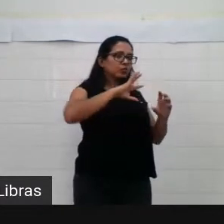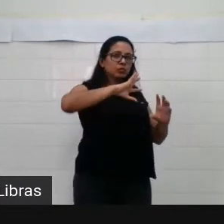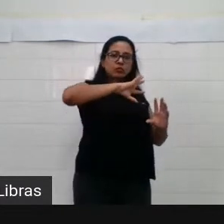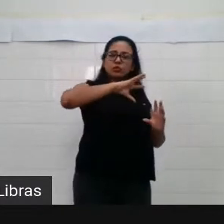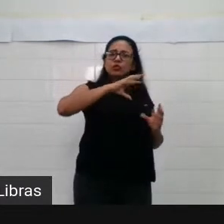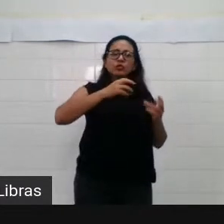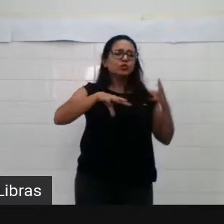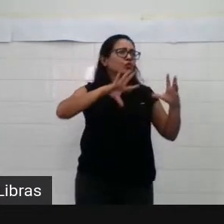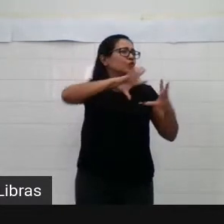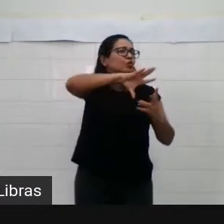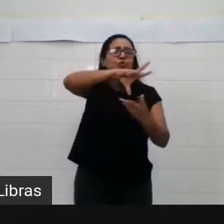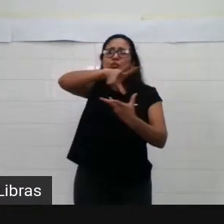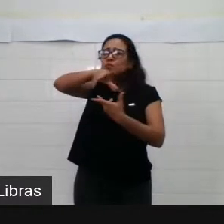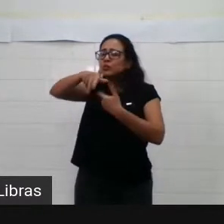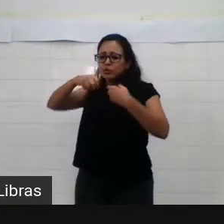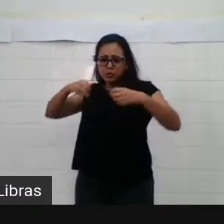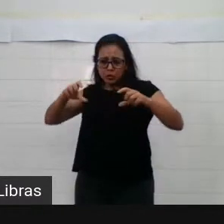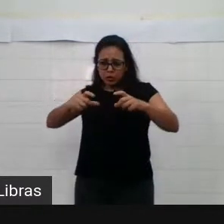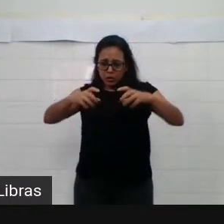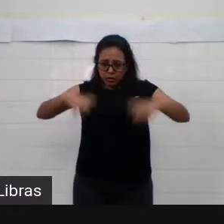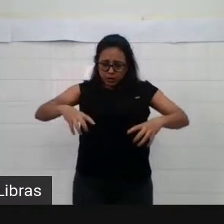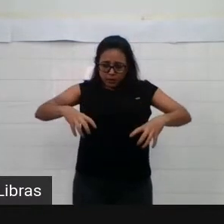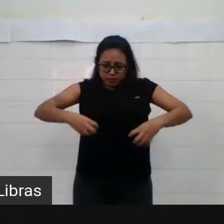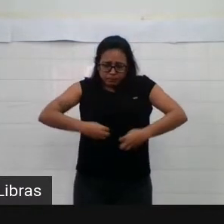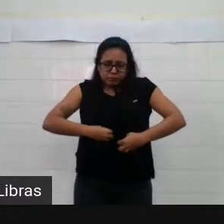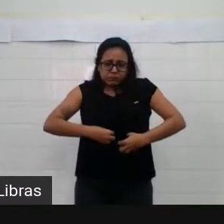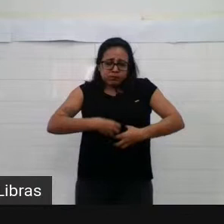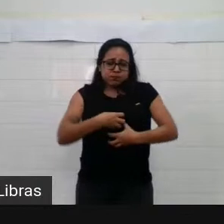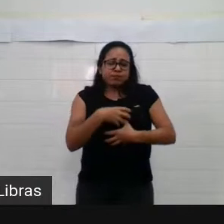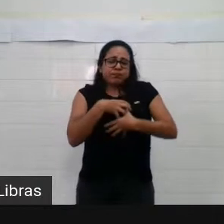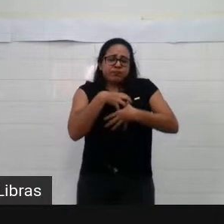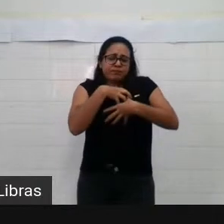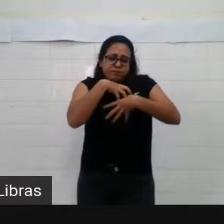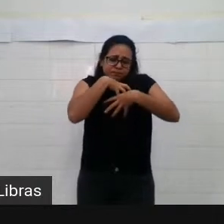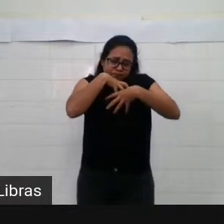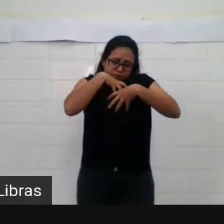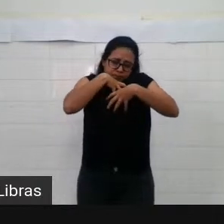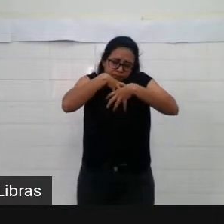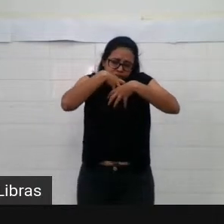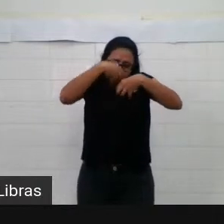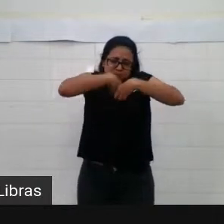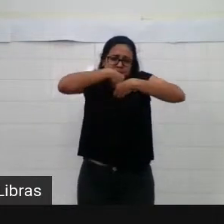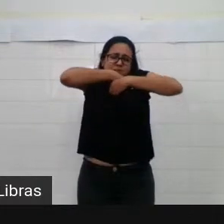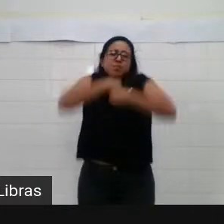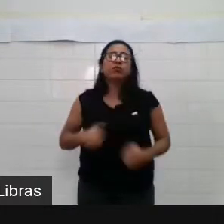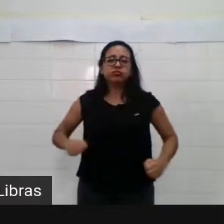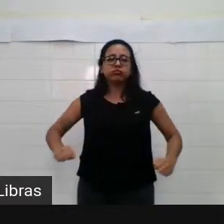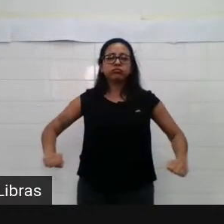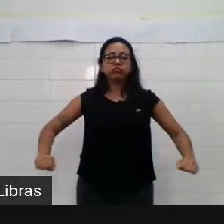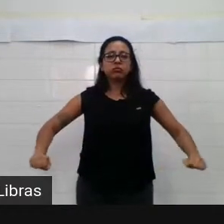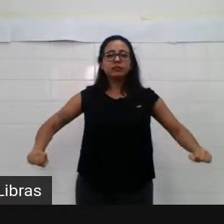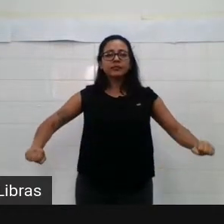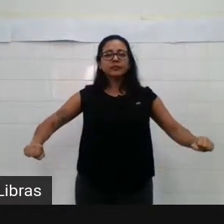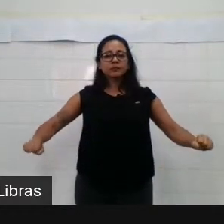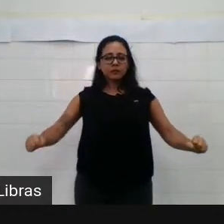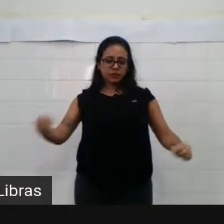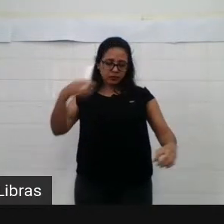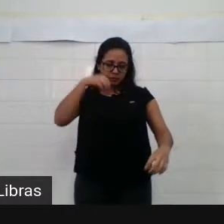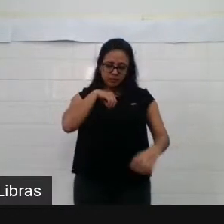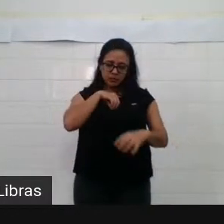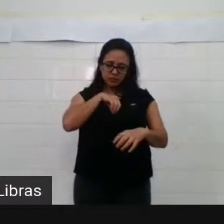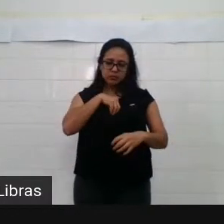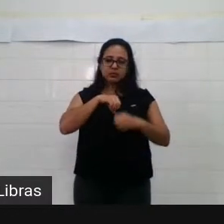buraco abrisse em si própria, formando uma grande fenda, dentro e fora